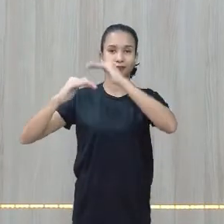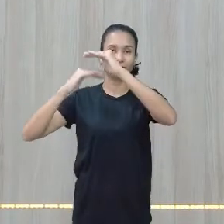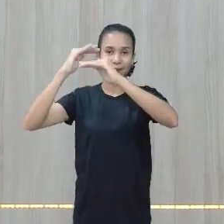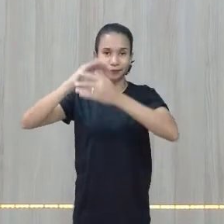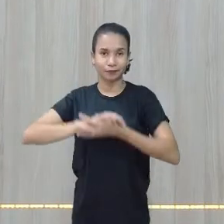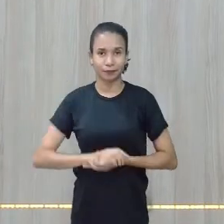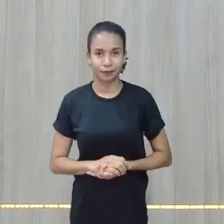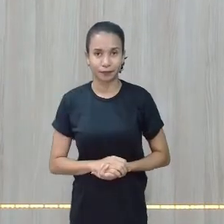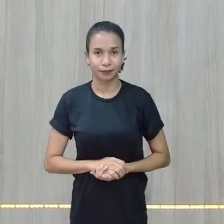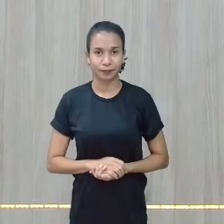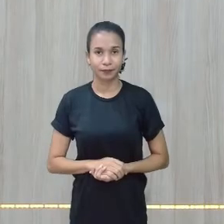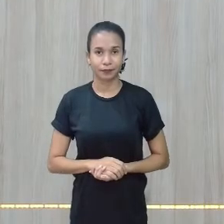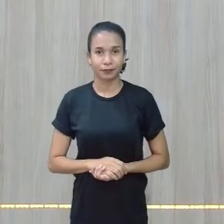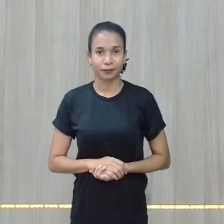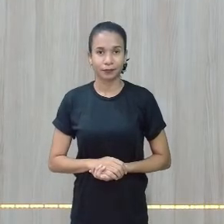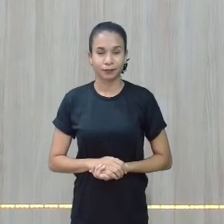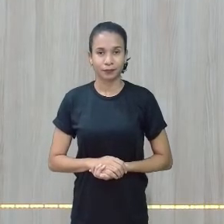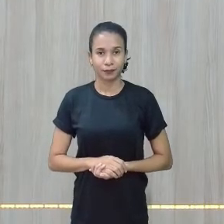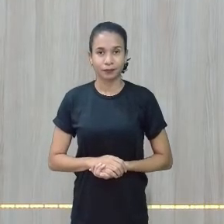desenvolvimento.